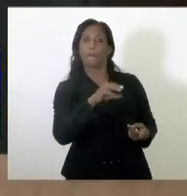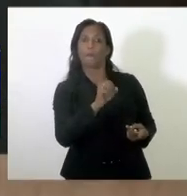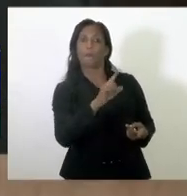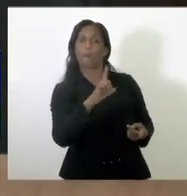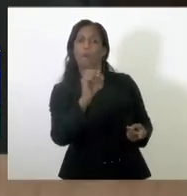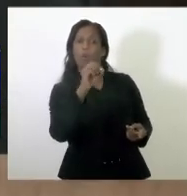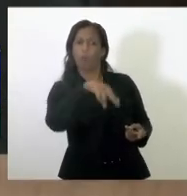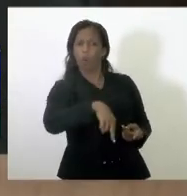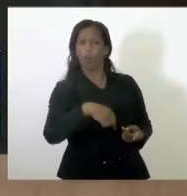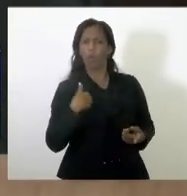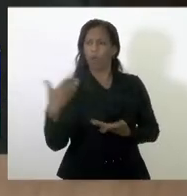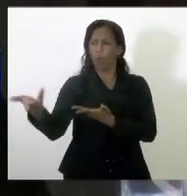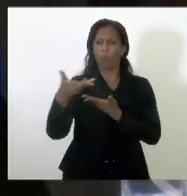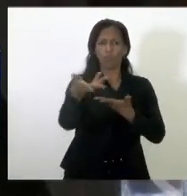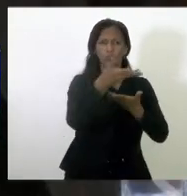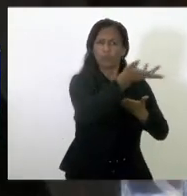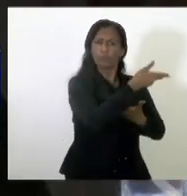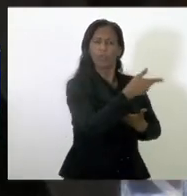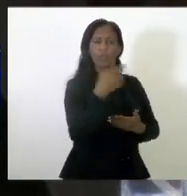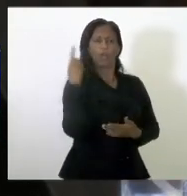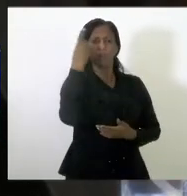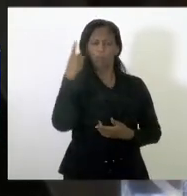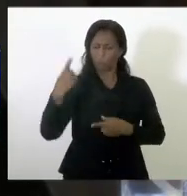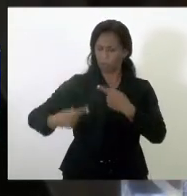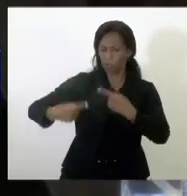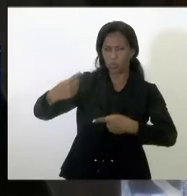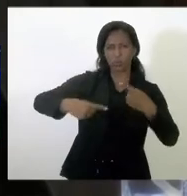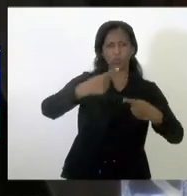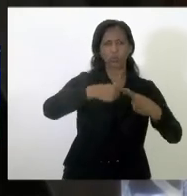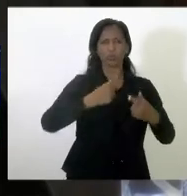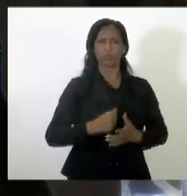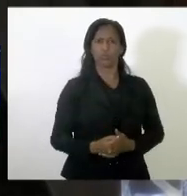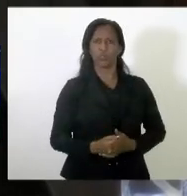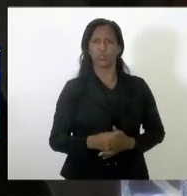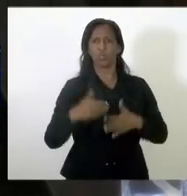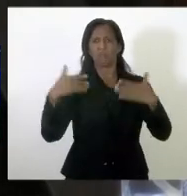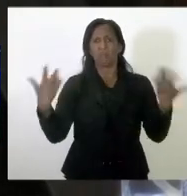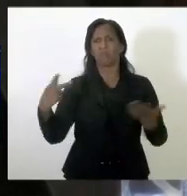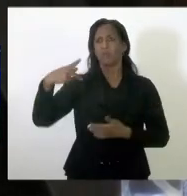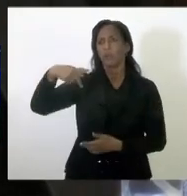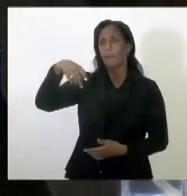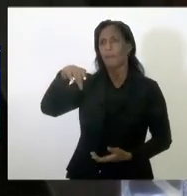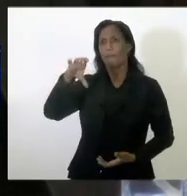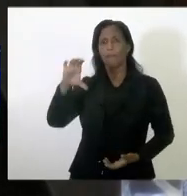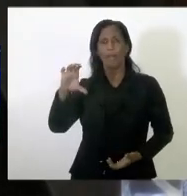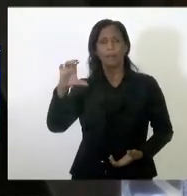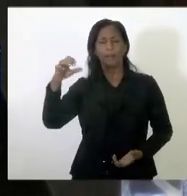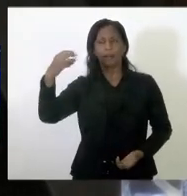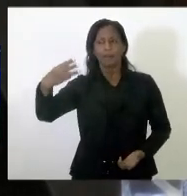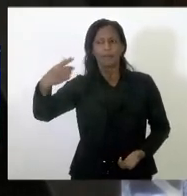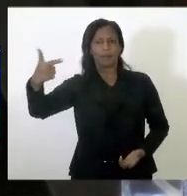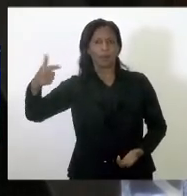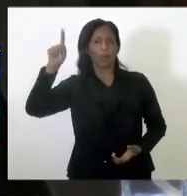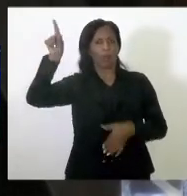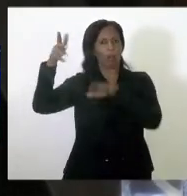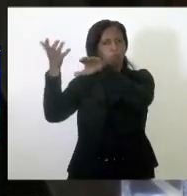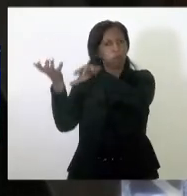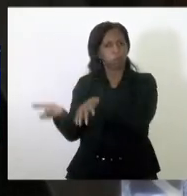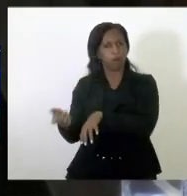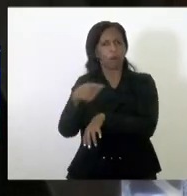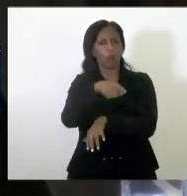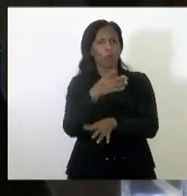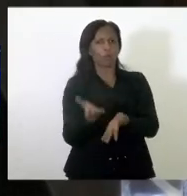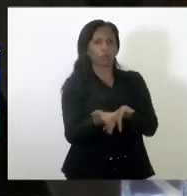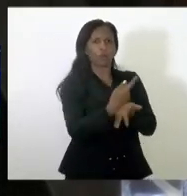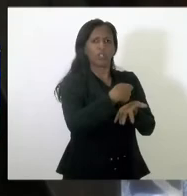deputados de vários partidos para discutir essas questões relacionadas tanto à PEC 32, que tramita no Congresso Nacional, quanto ao regime de